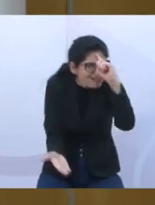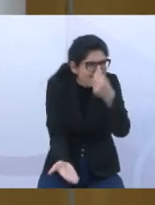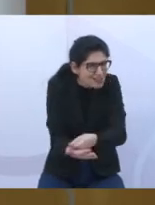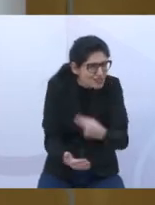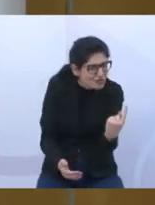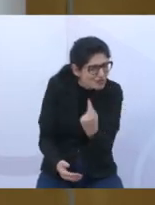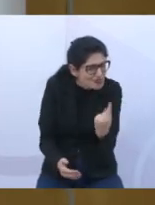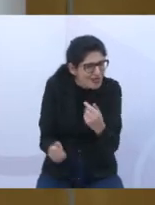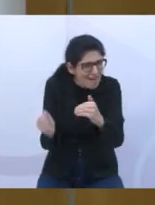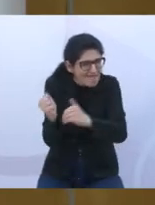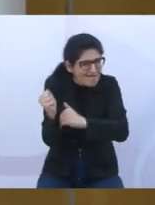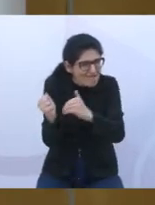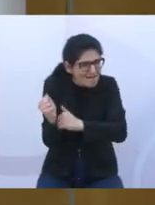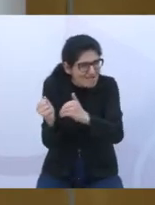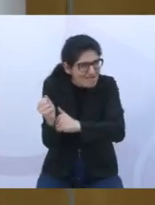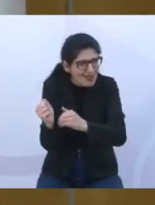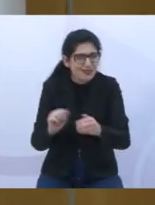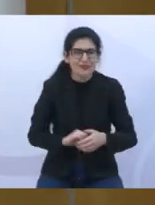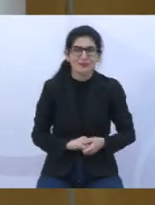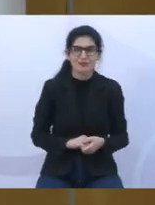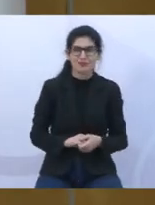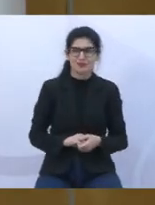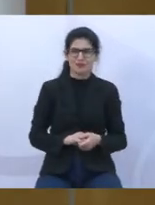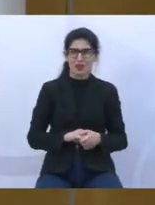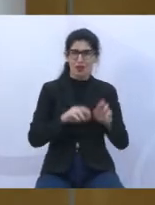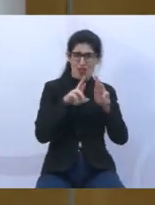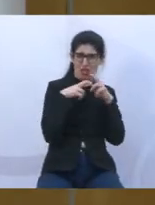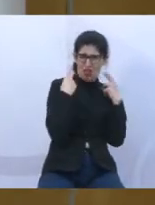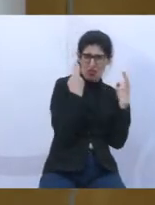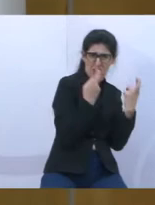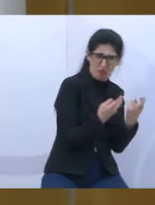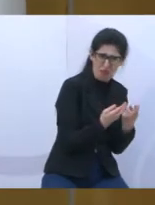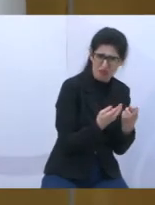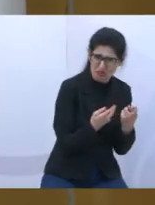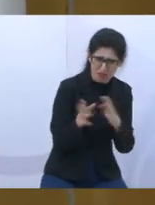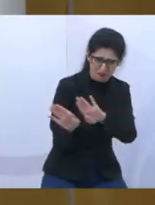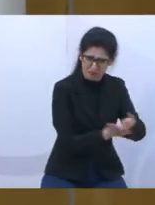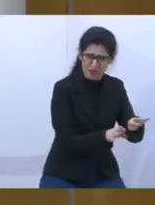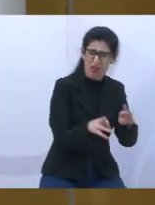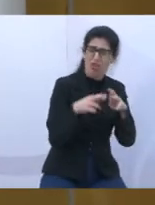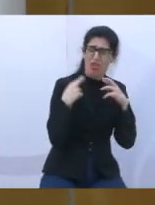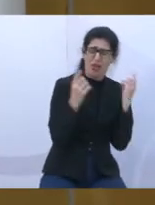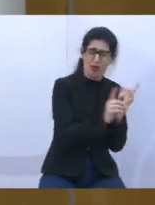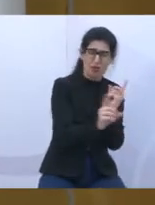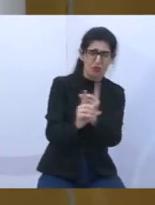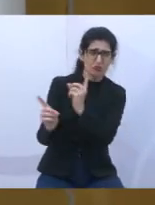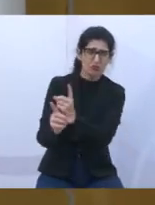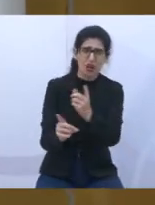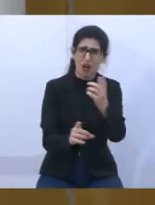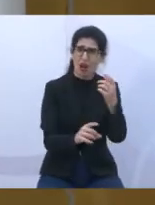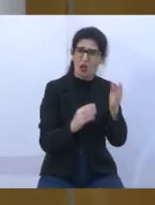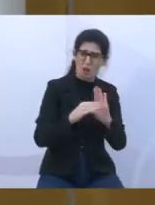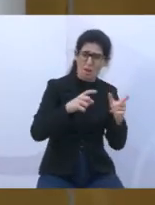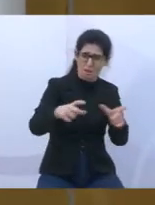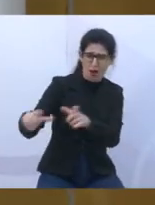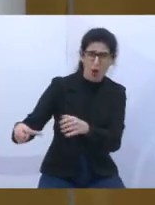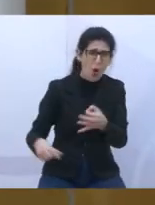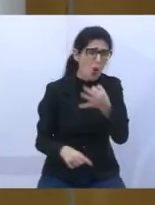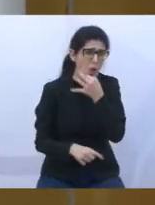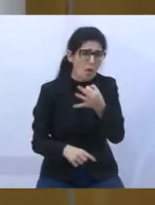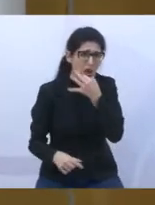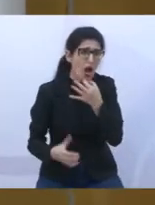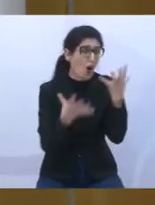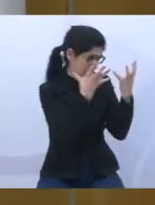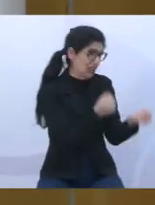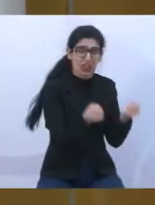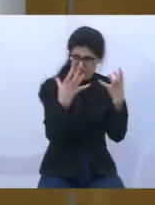e então como eu como eu disse reunir pequenos grupos no bairro só para a população da opinião e não fazer valeu